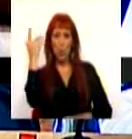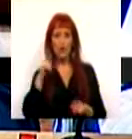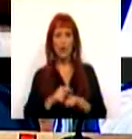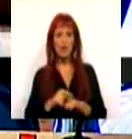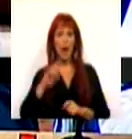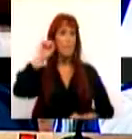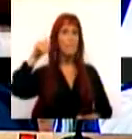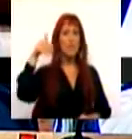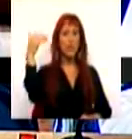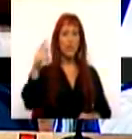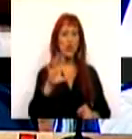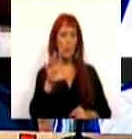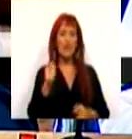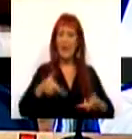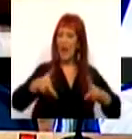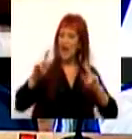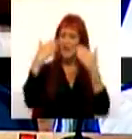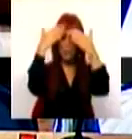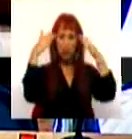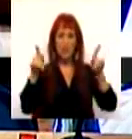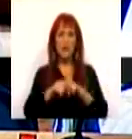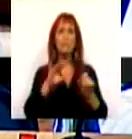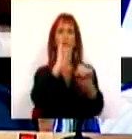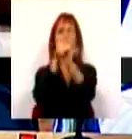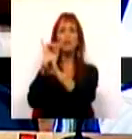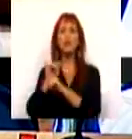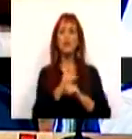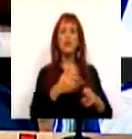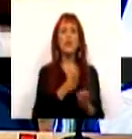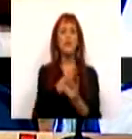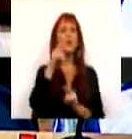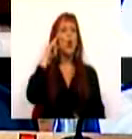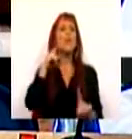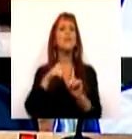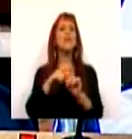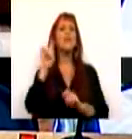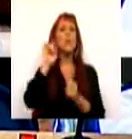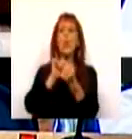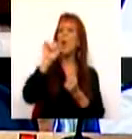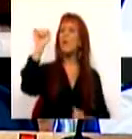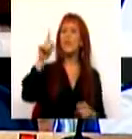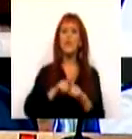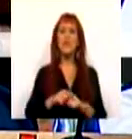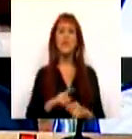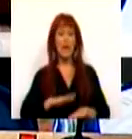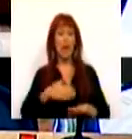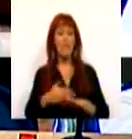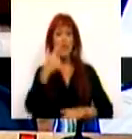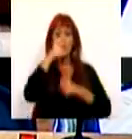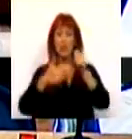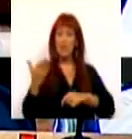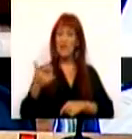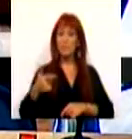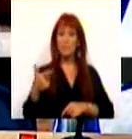uma prioridade de um país livre, democrático e plural, no eixo do objetivo da qualificação e do reforço da cidadania